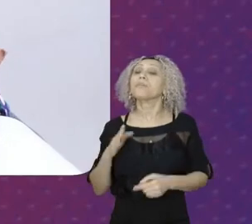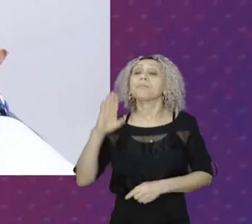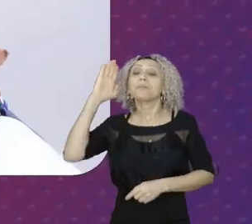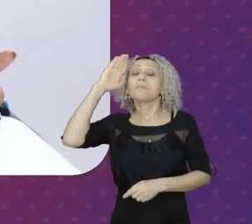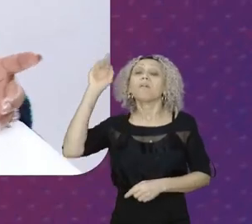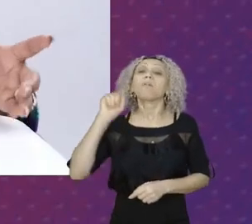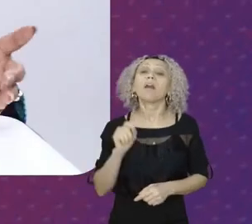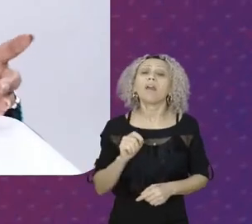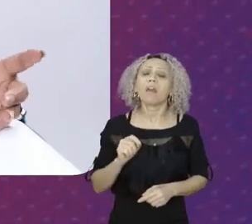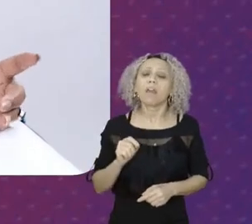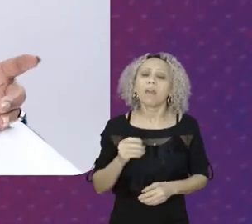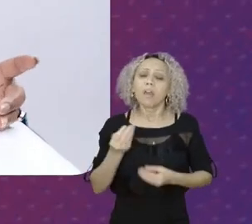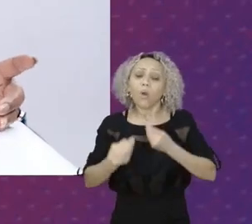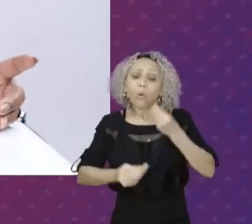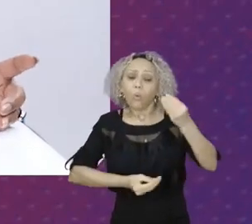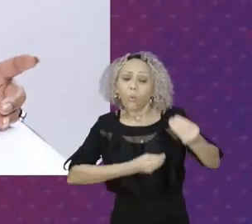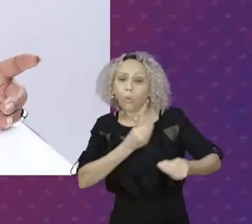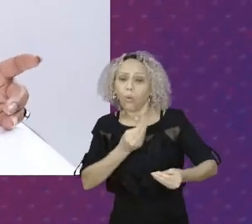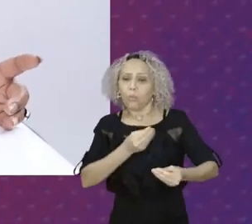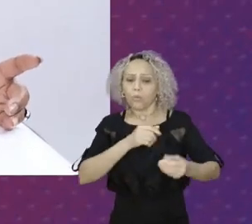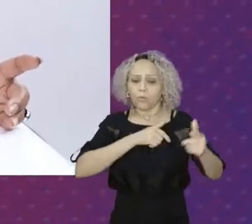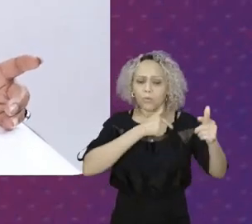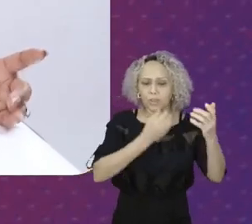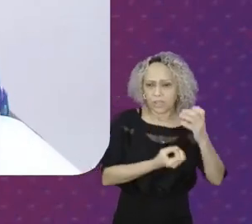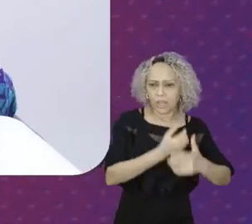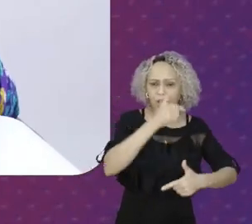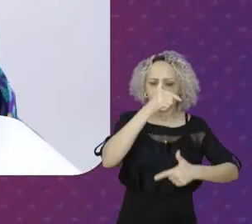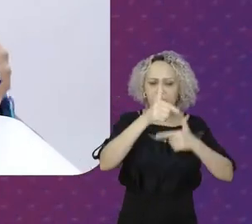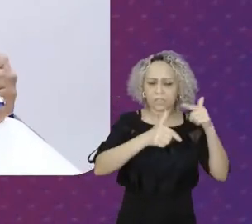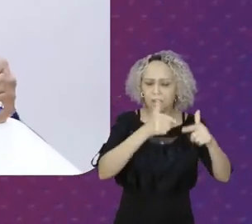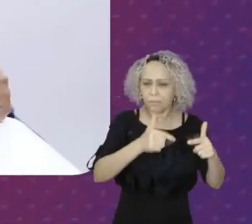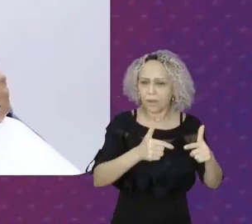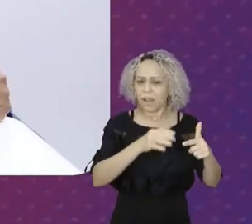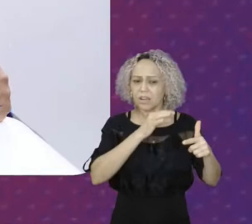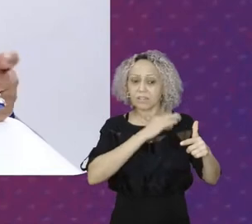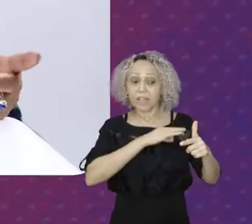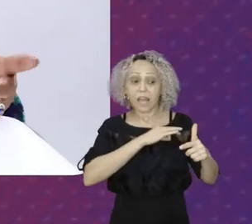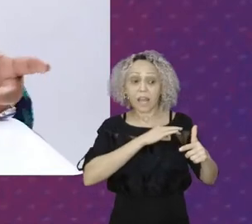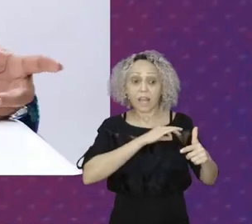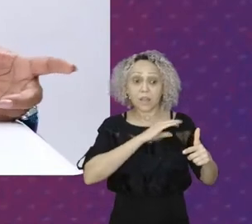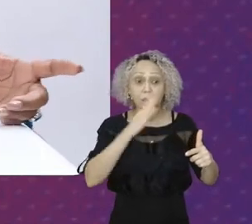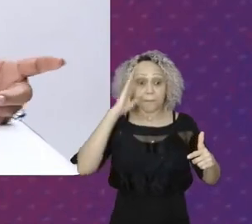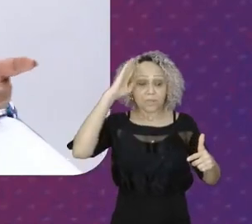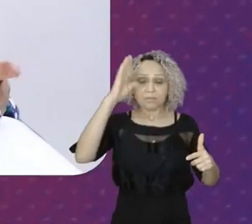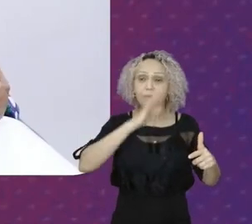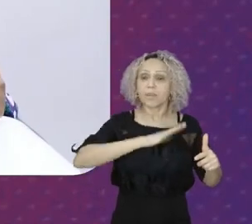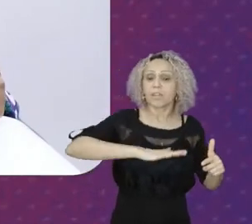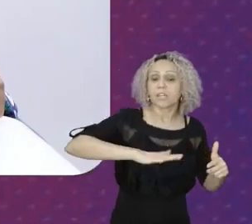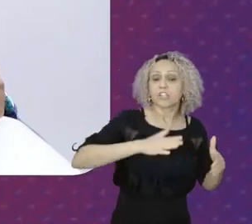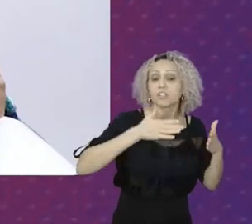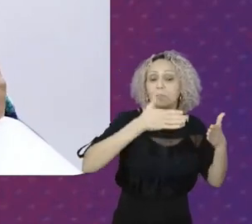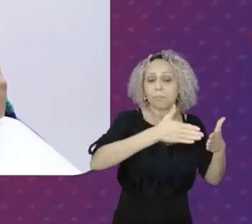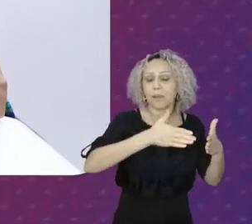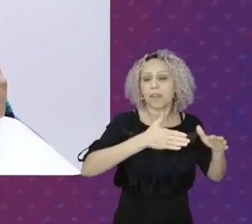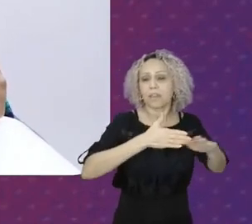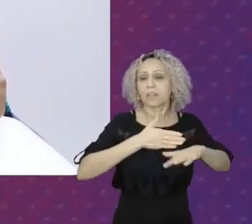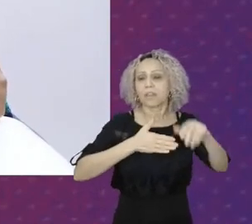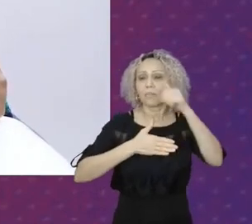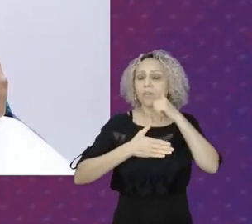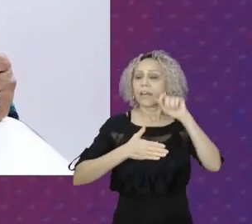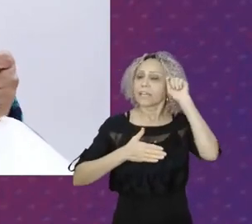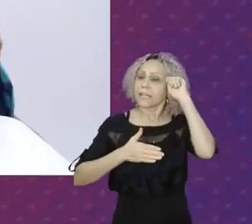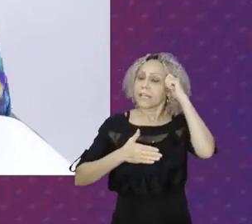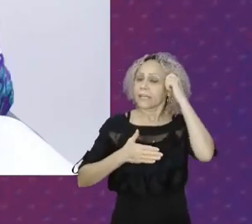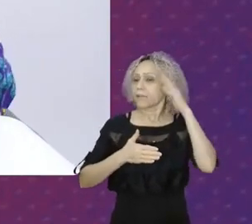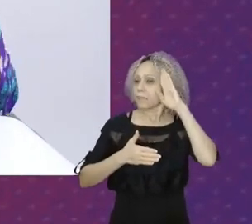renda para essas mulheres negras, especialmente, como gerar trabalho e